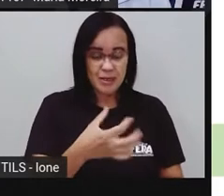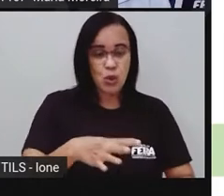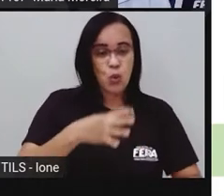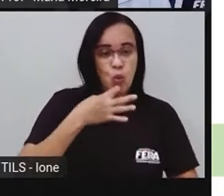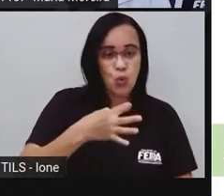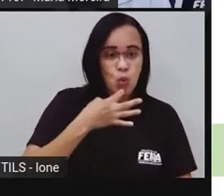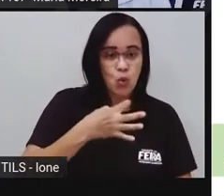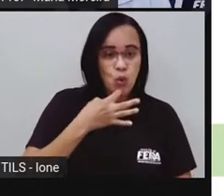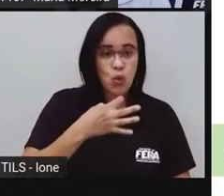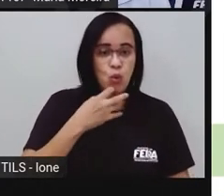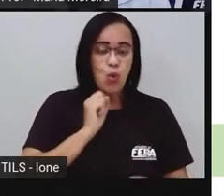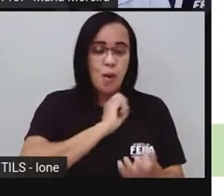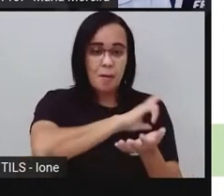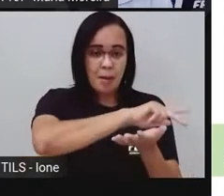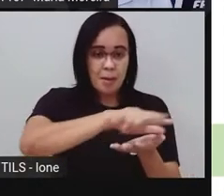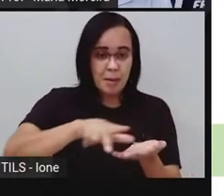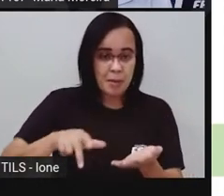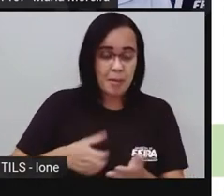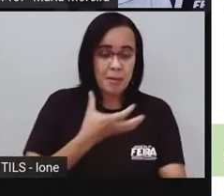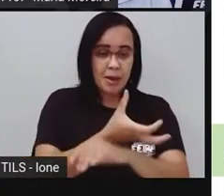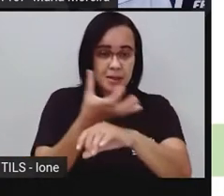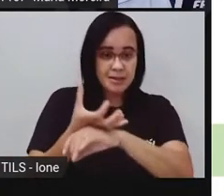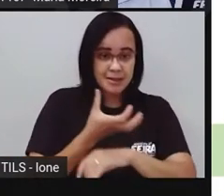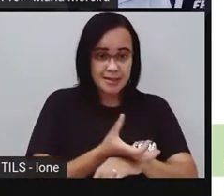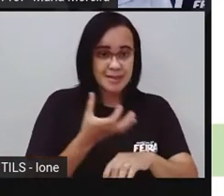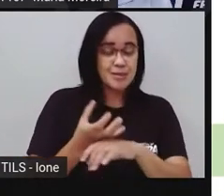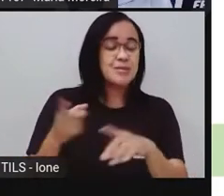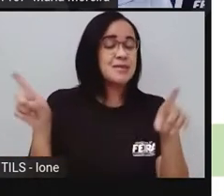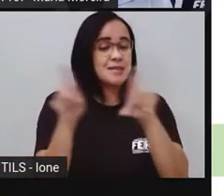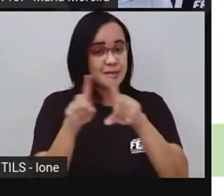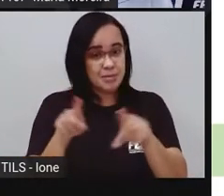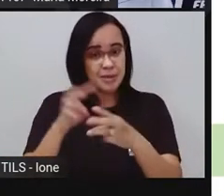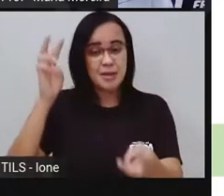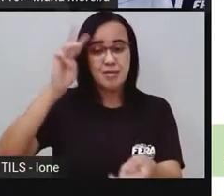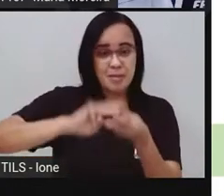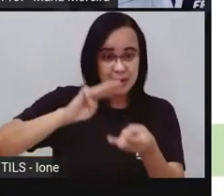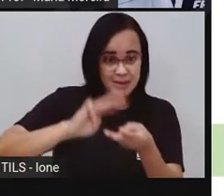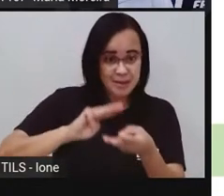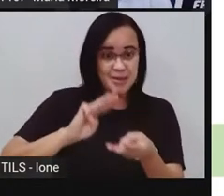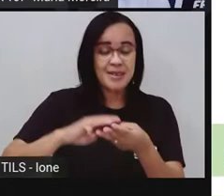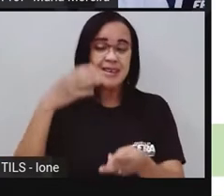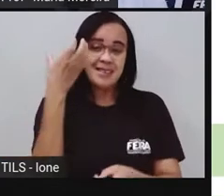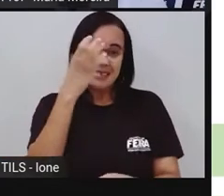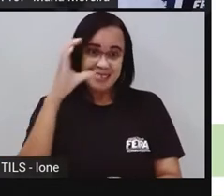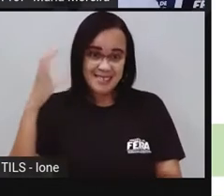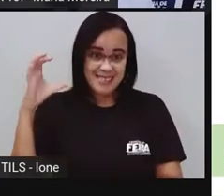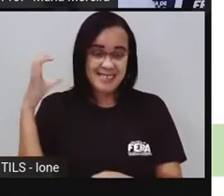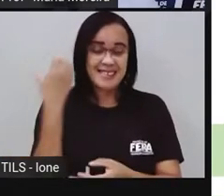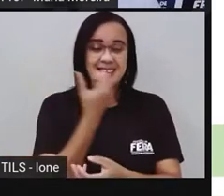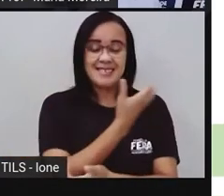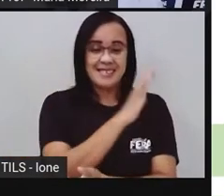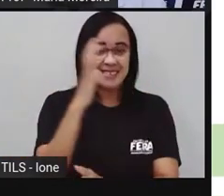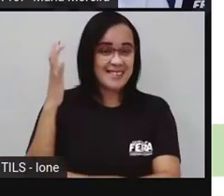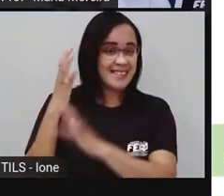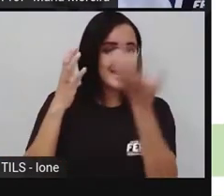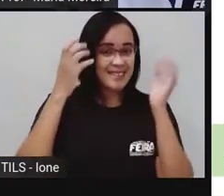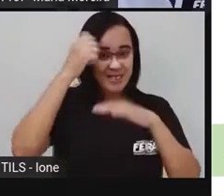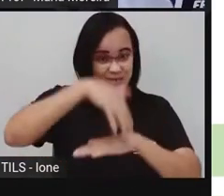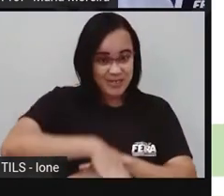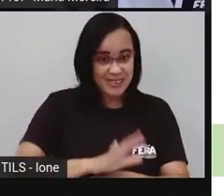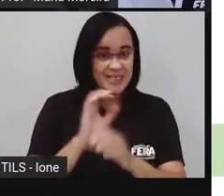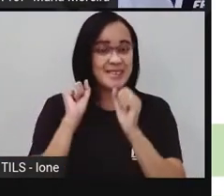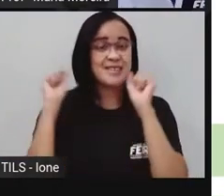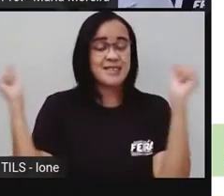conhecimento interdisciplinar matemática e Ciências da Natureza qual Maria juntinho com